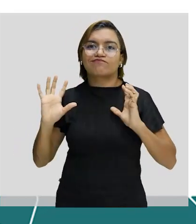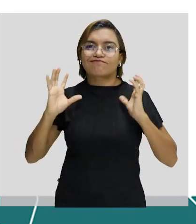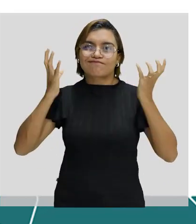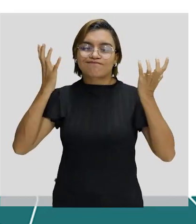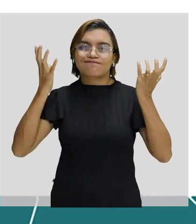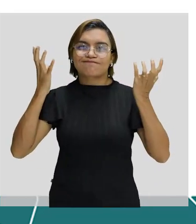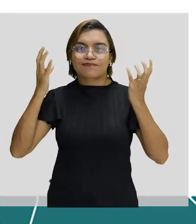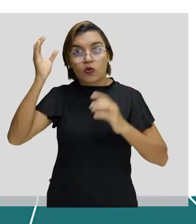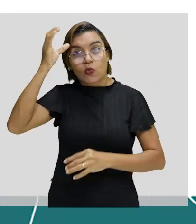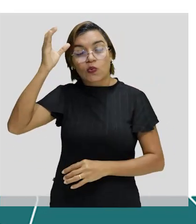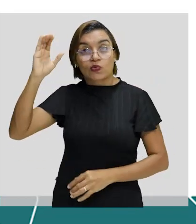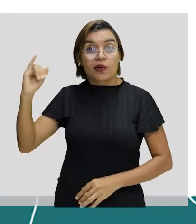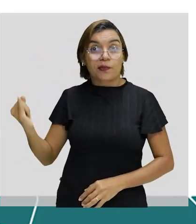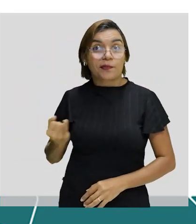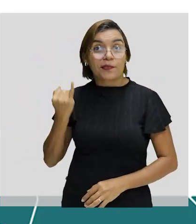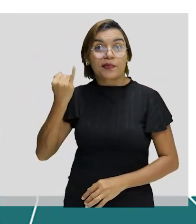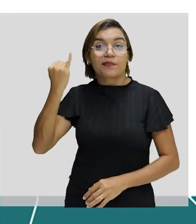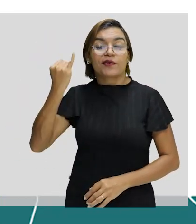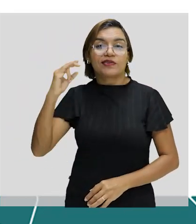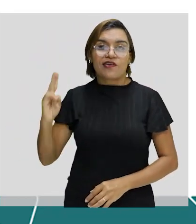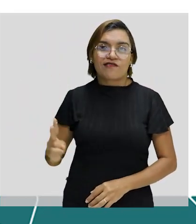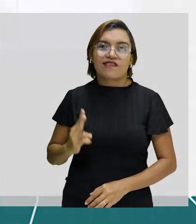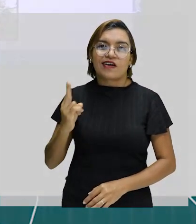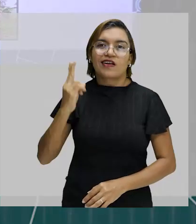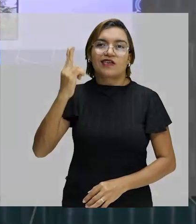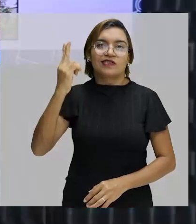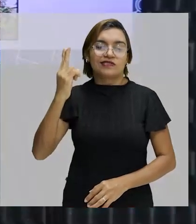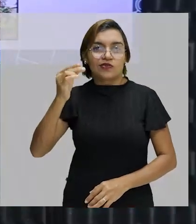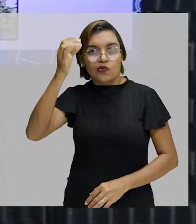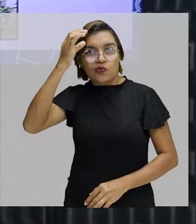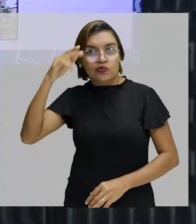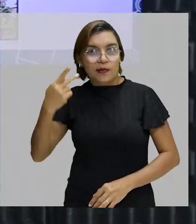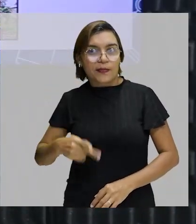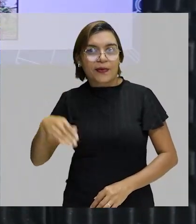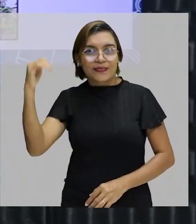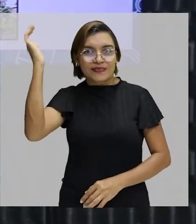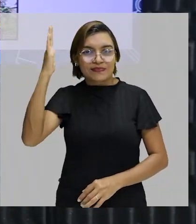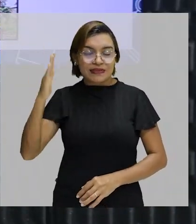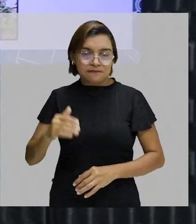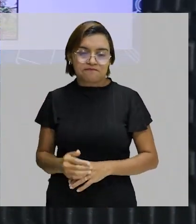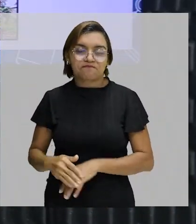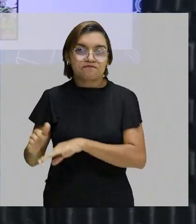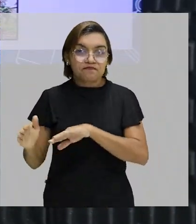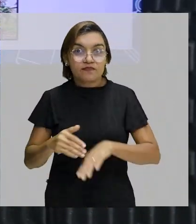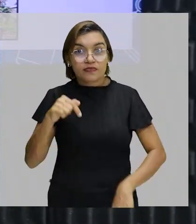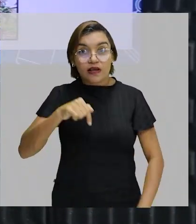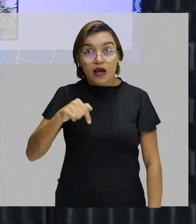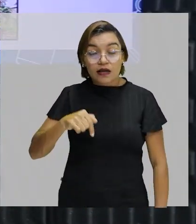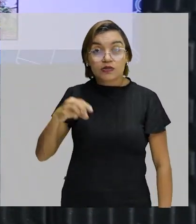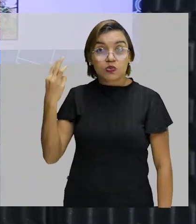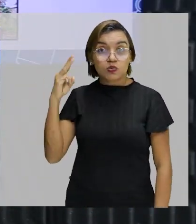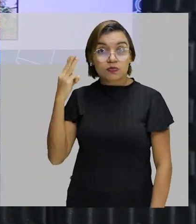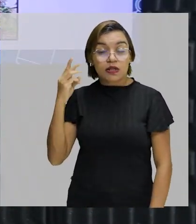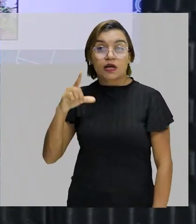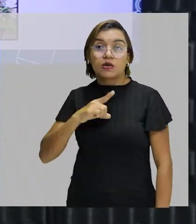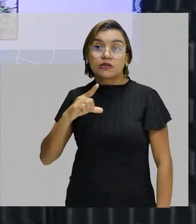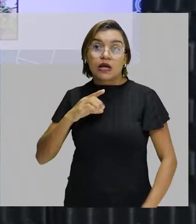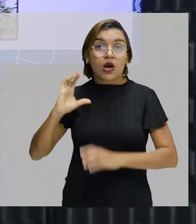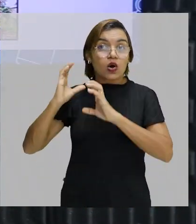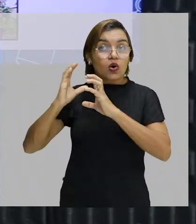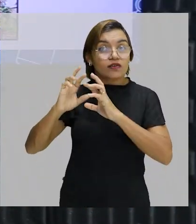cultural importante na valorização da cultura quilombola do país. Aqui no Maranhão nós temos uma dança do coco que difere um pouquinho dessa